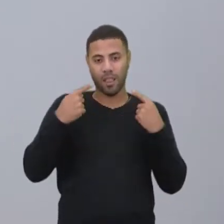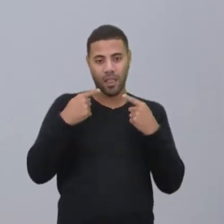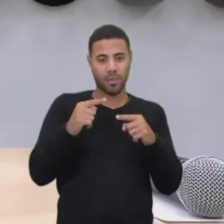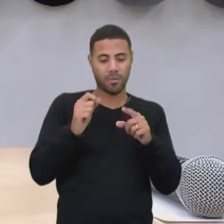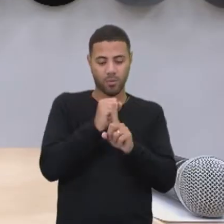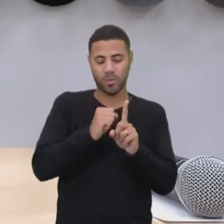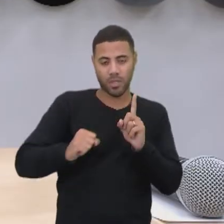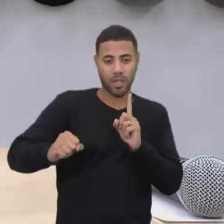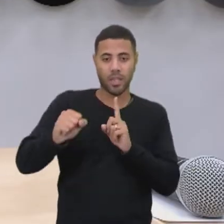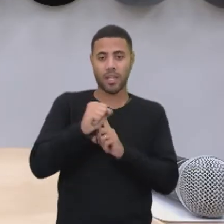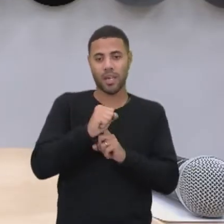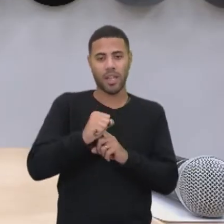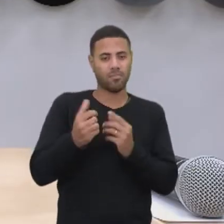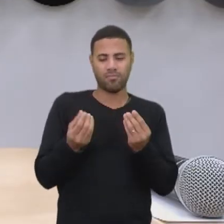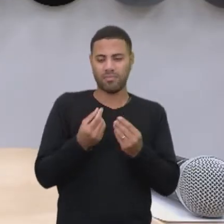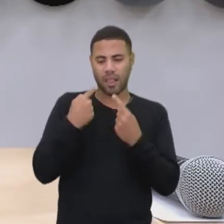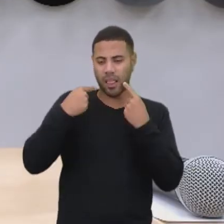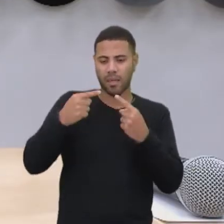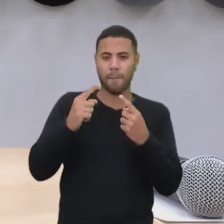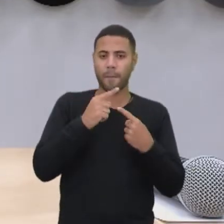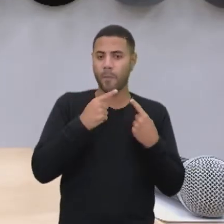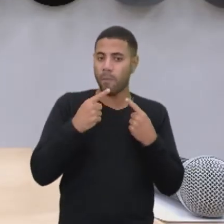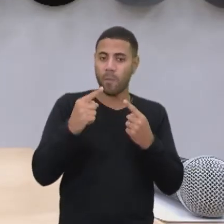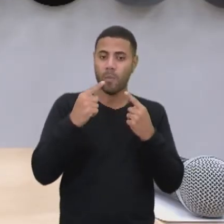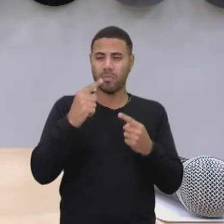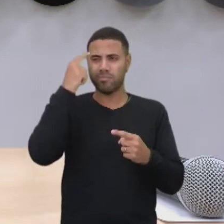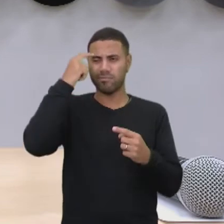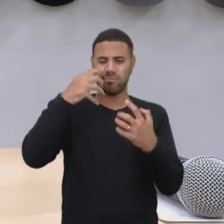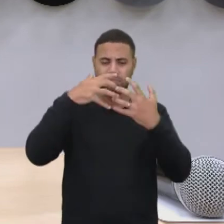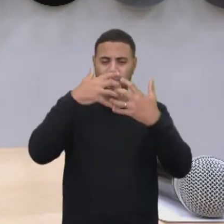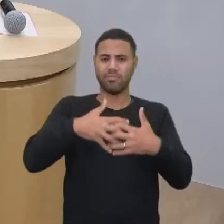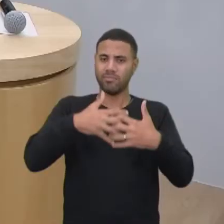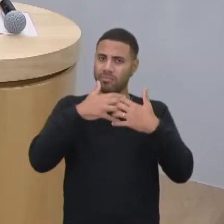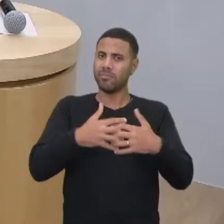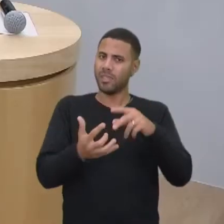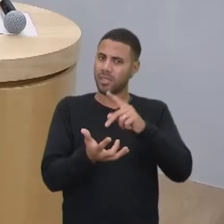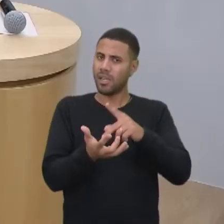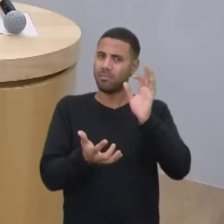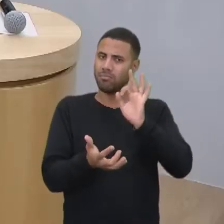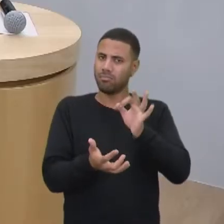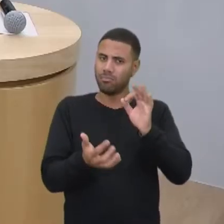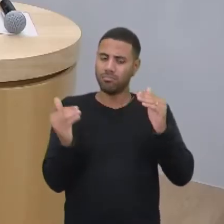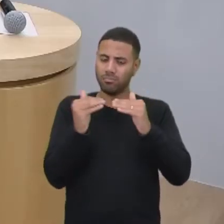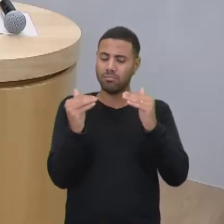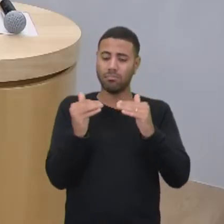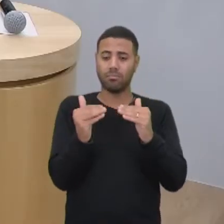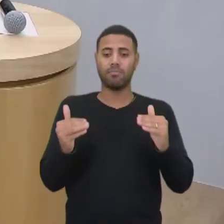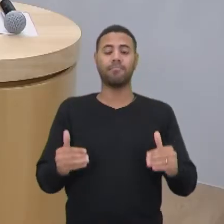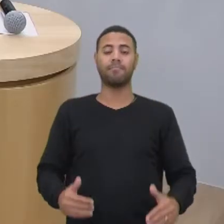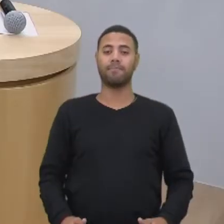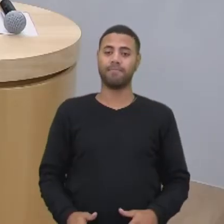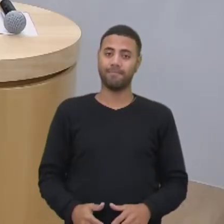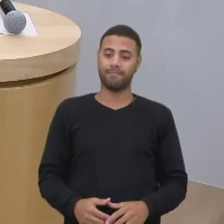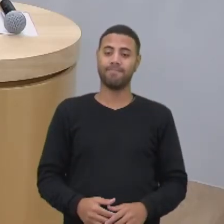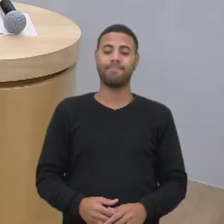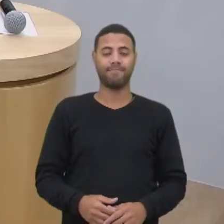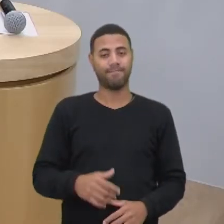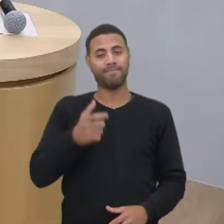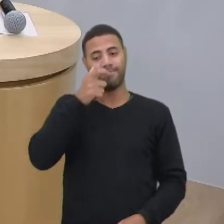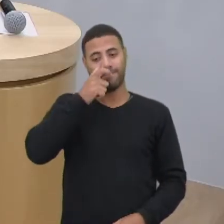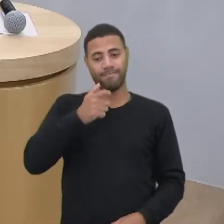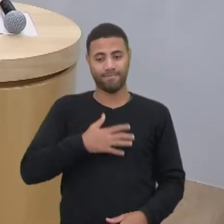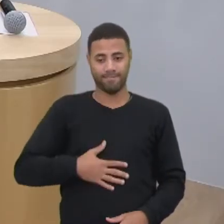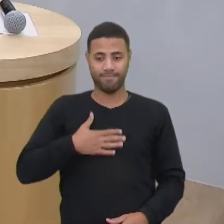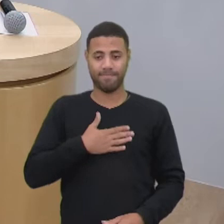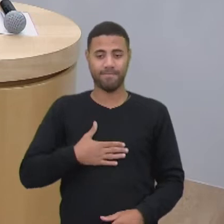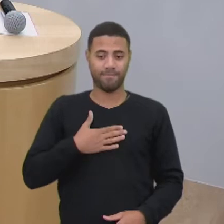função social de criticar, de provocar reflexão em quem lê, né? Que eu achei super interessante. Eu gostei bastante, eu